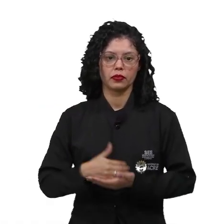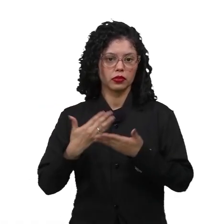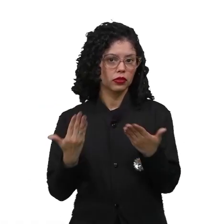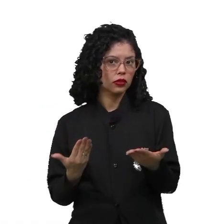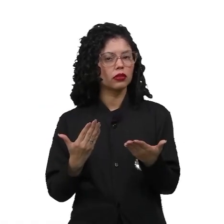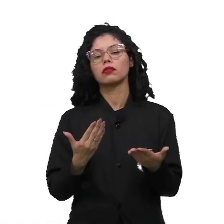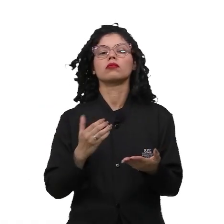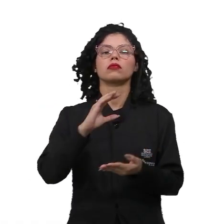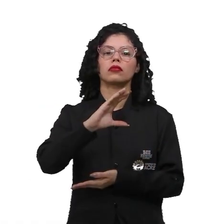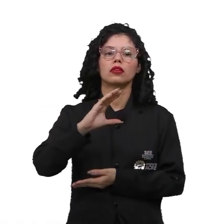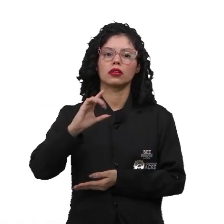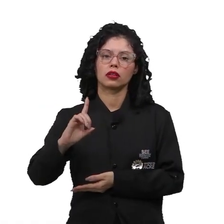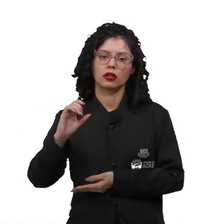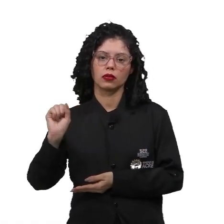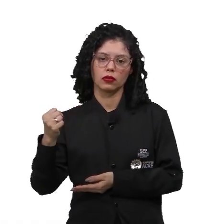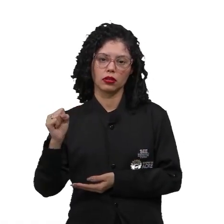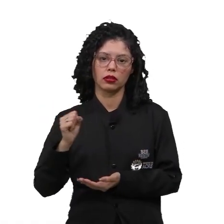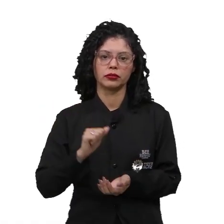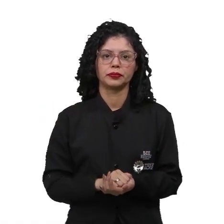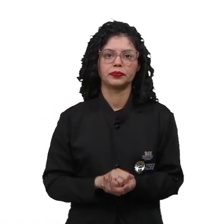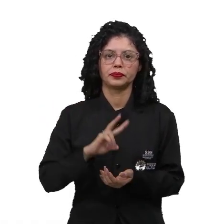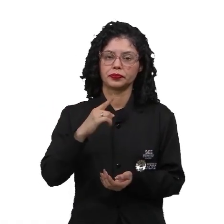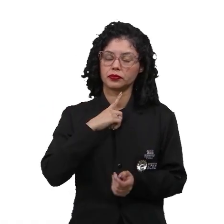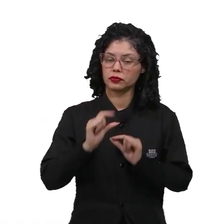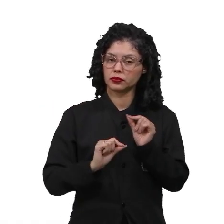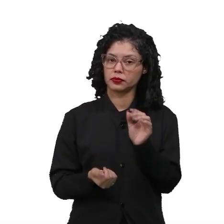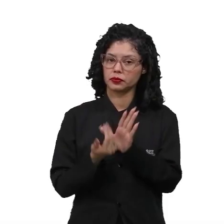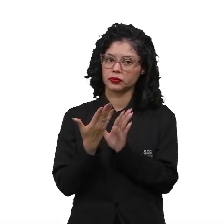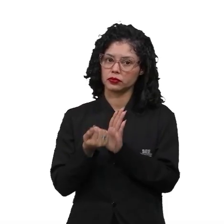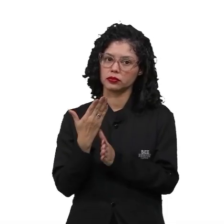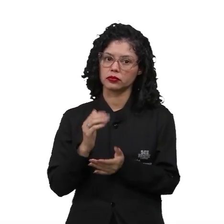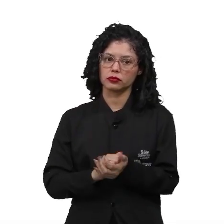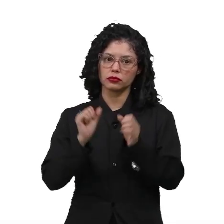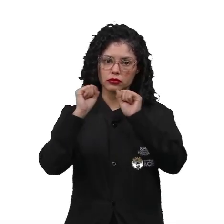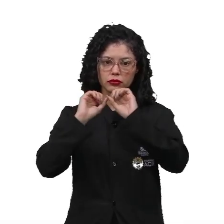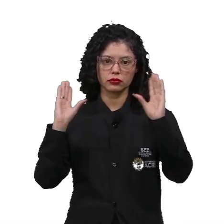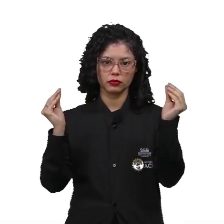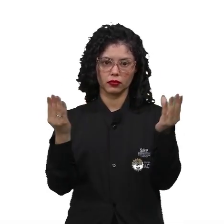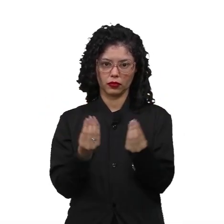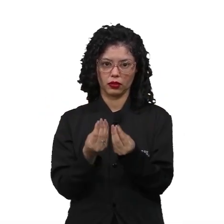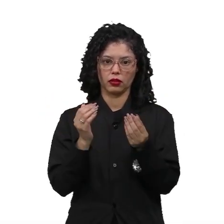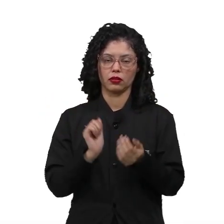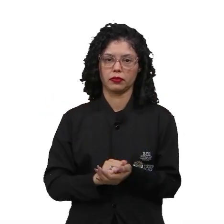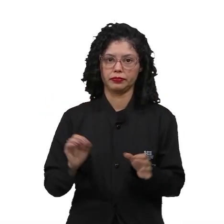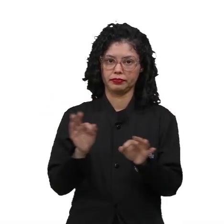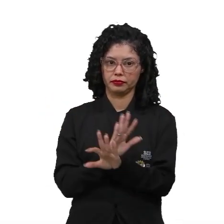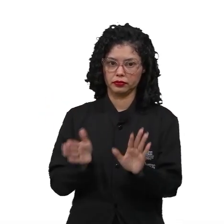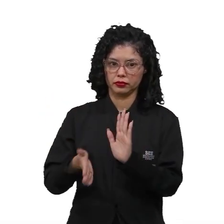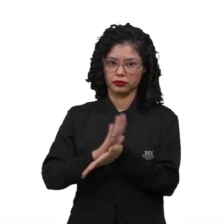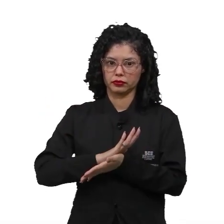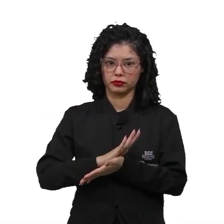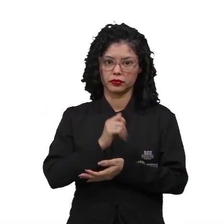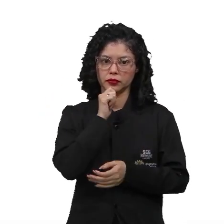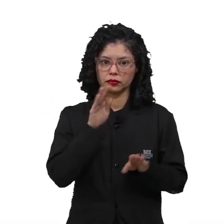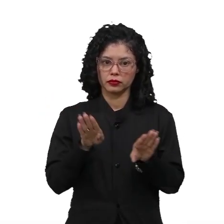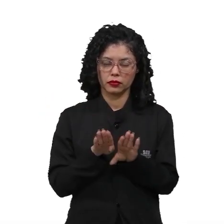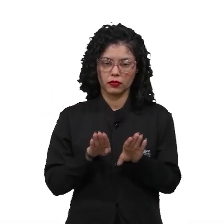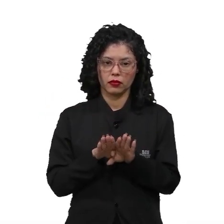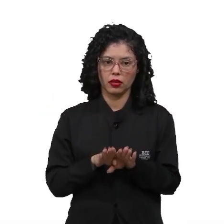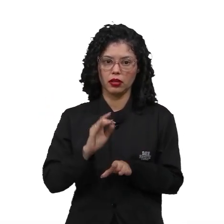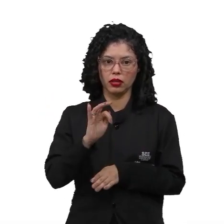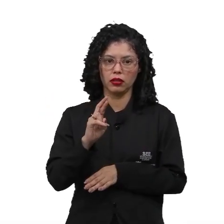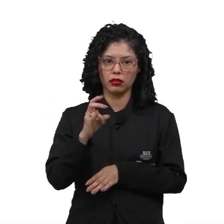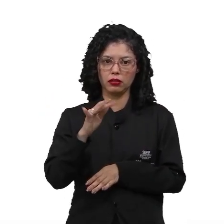esses linfócitos T citotóxicos, eles vão também produzir ali substâncias que vão destruir essas células inflamatórias.